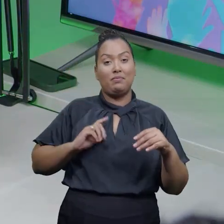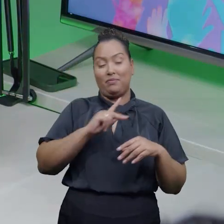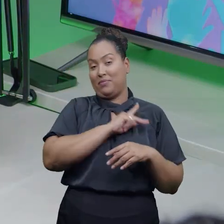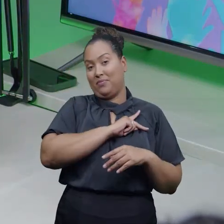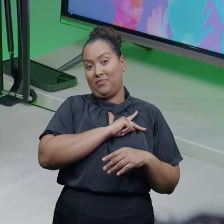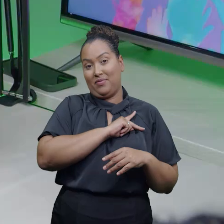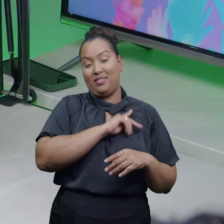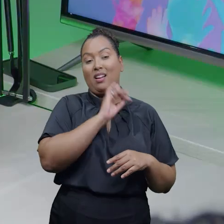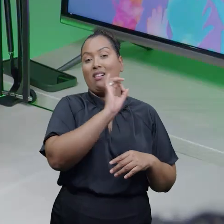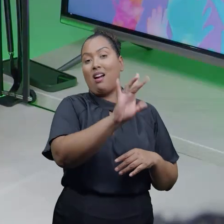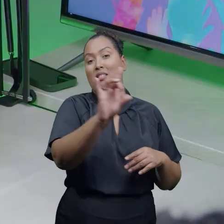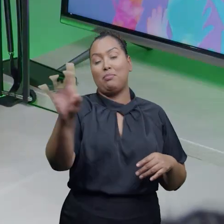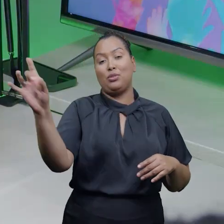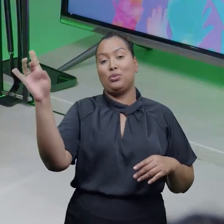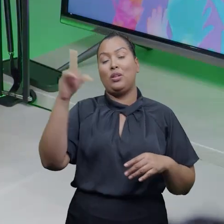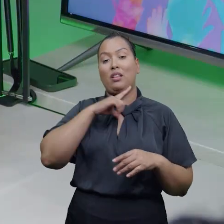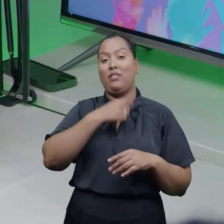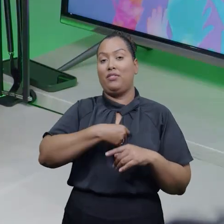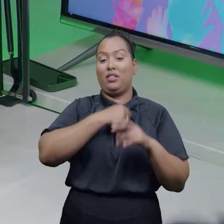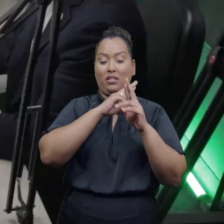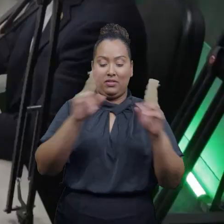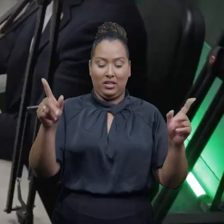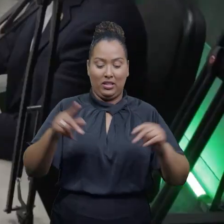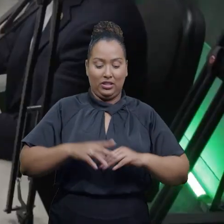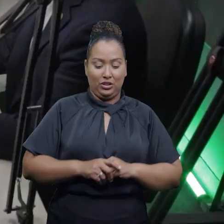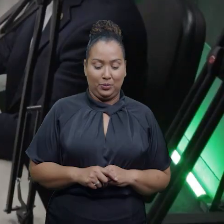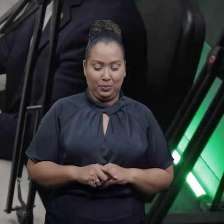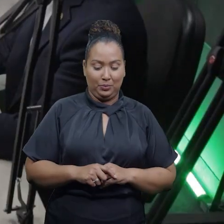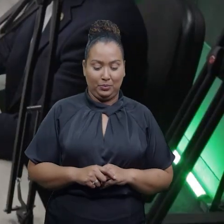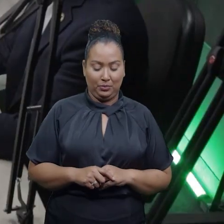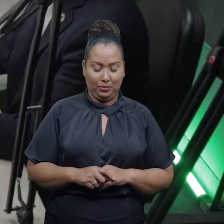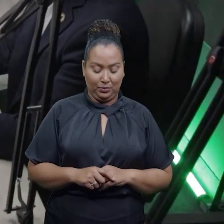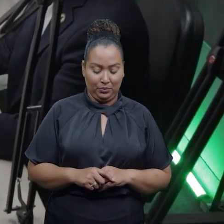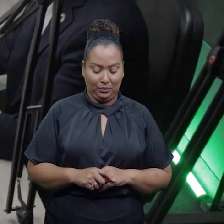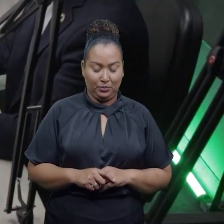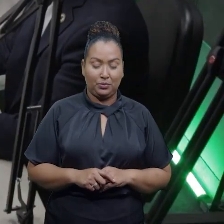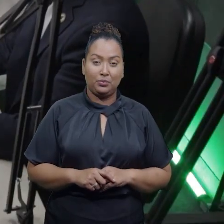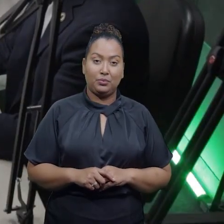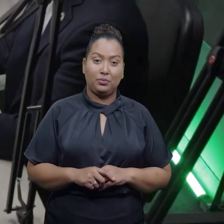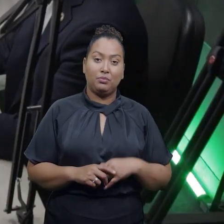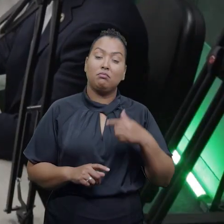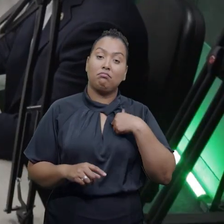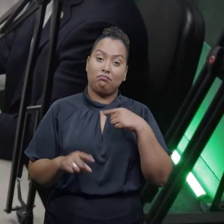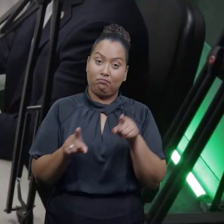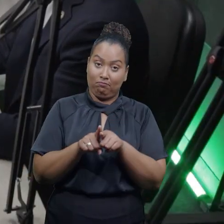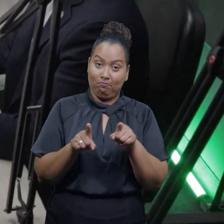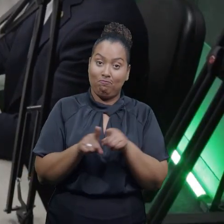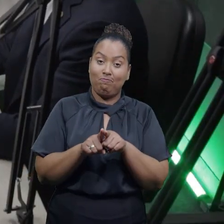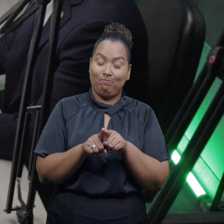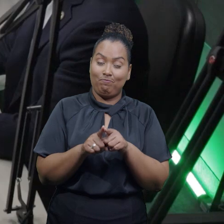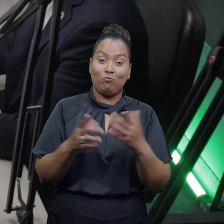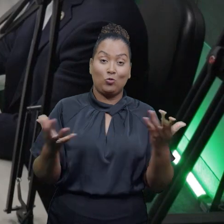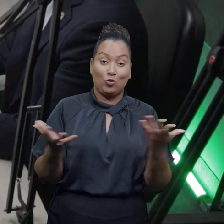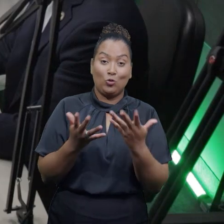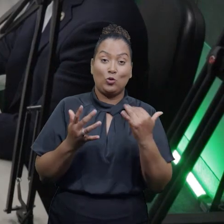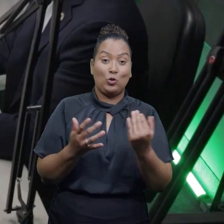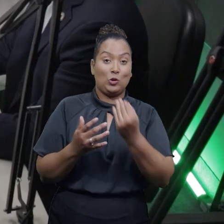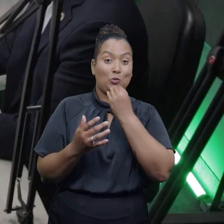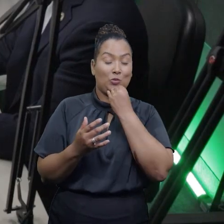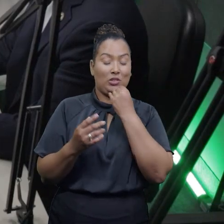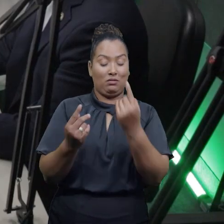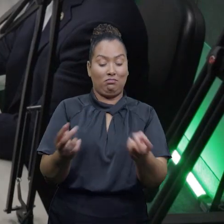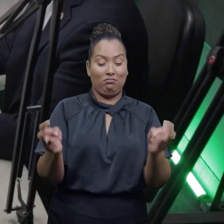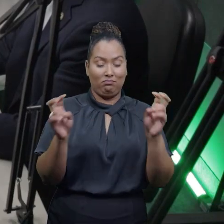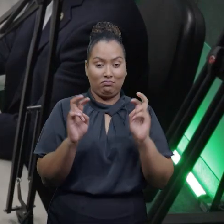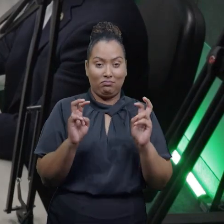veio. Cada pessoa vai ser diferente. Eu também acredito nisso. E o simples fato de nós estarmos aqui